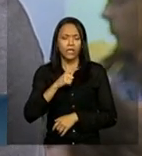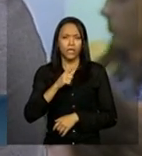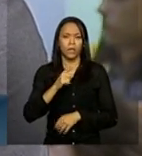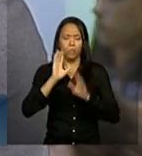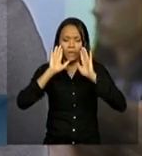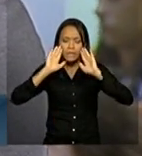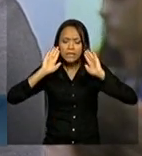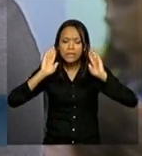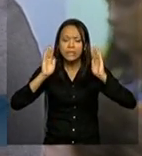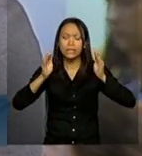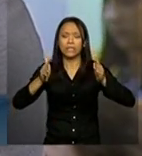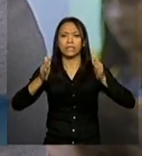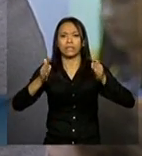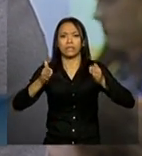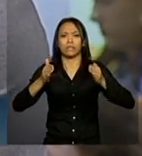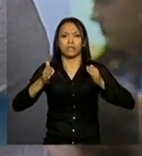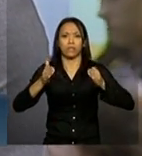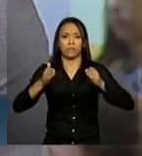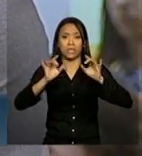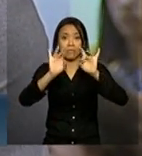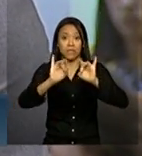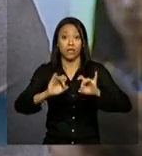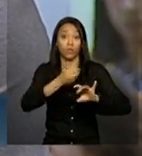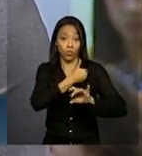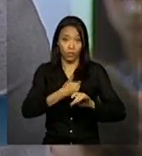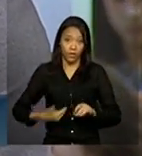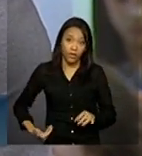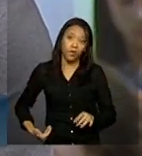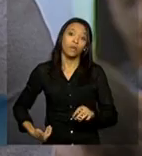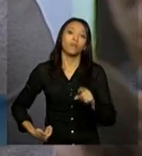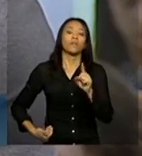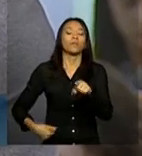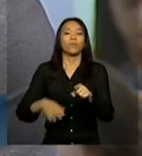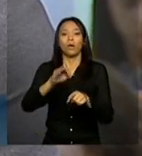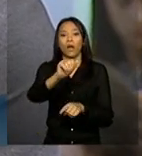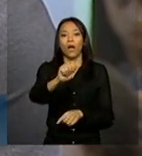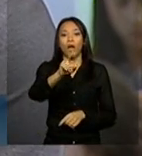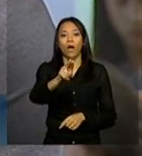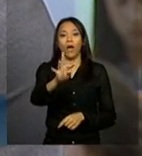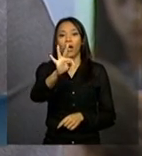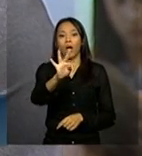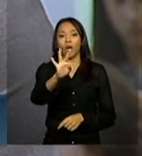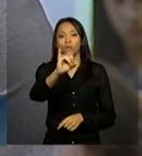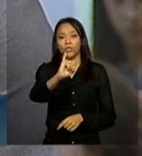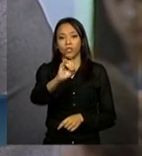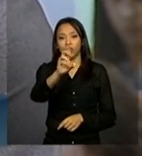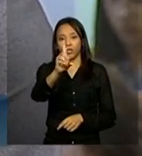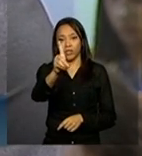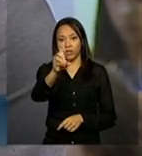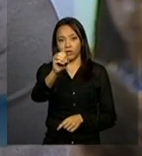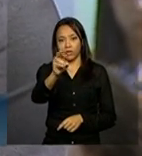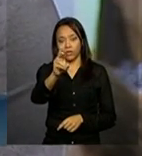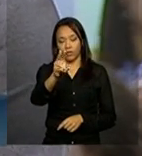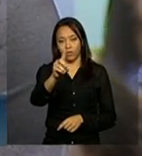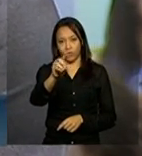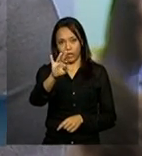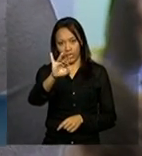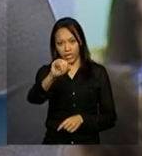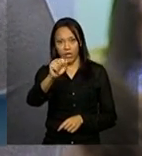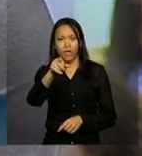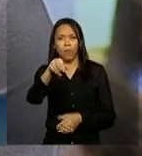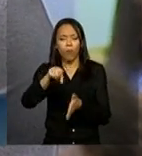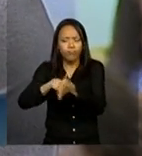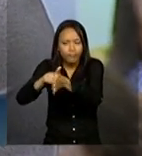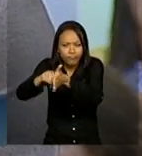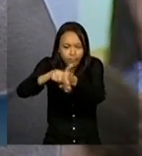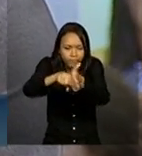governo em relação a essas auditorias feitas pelo TCU, nessas obras de grande